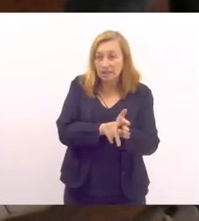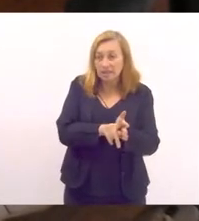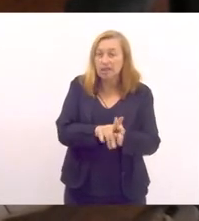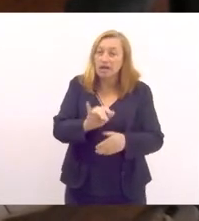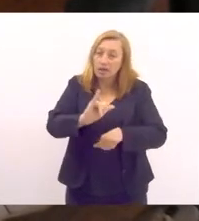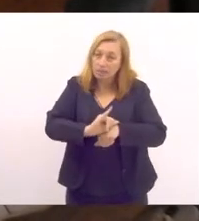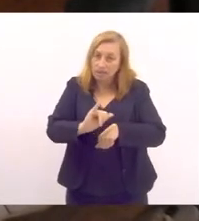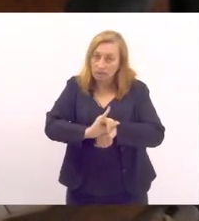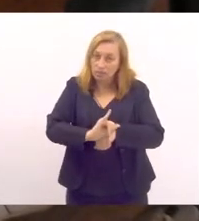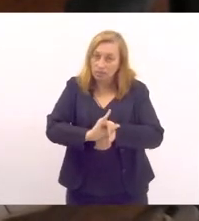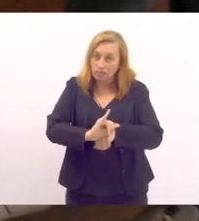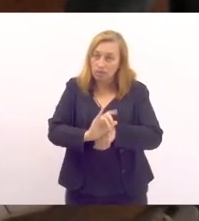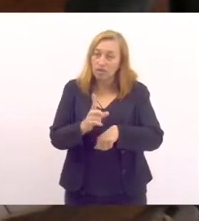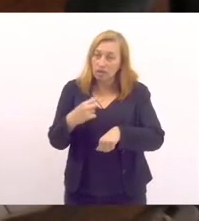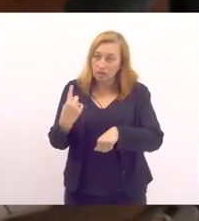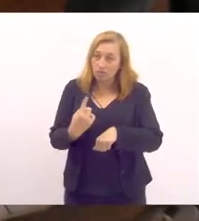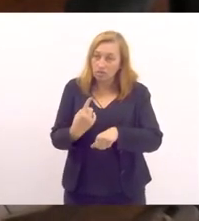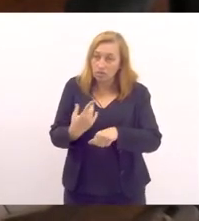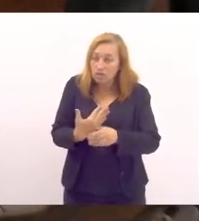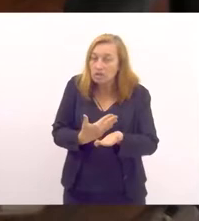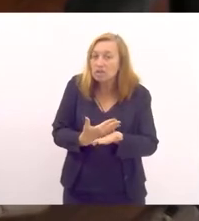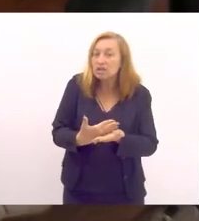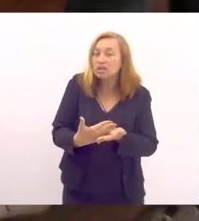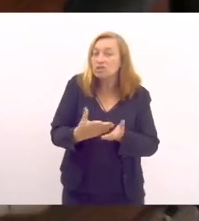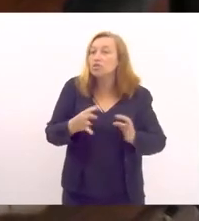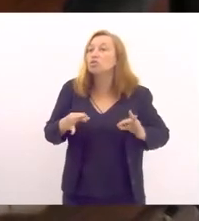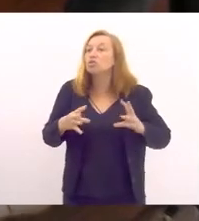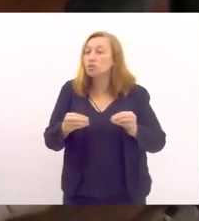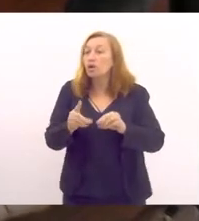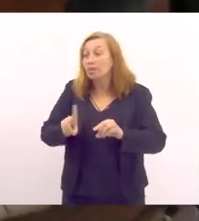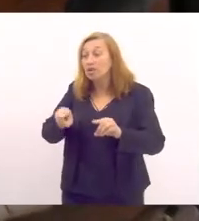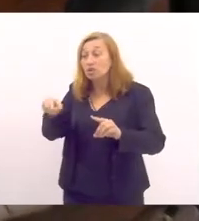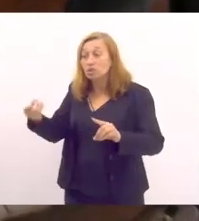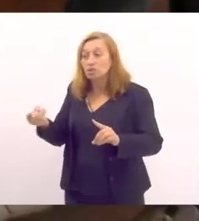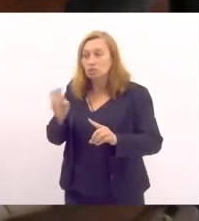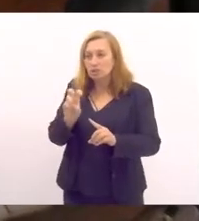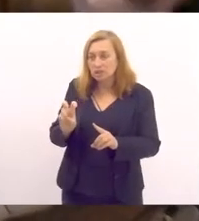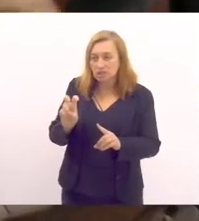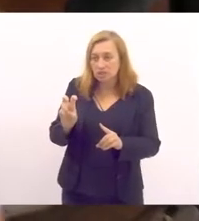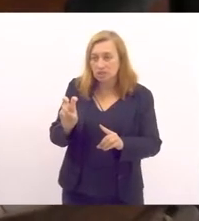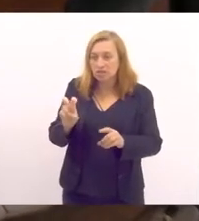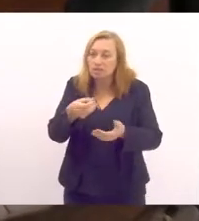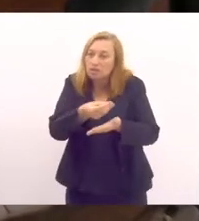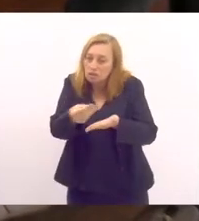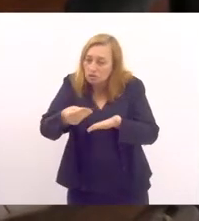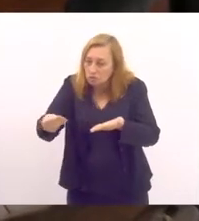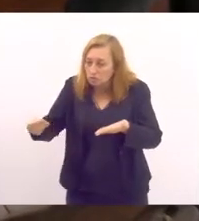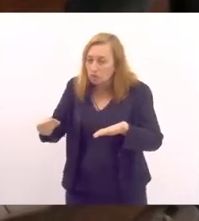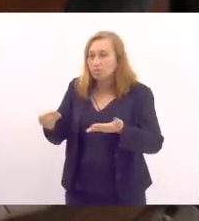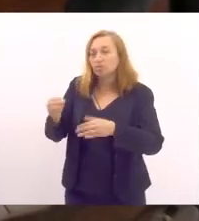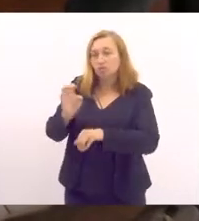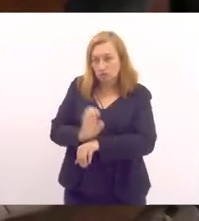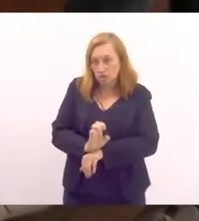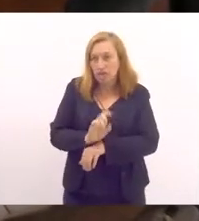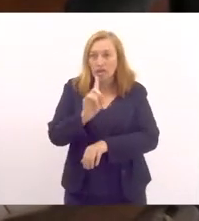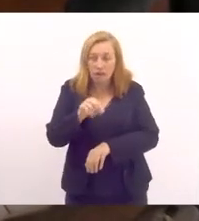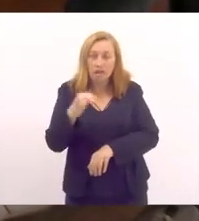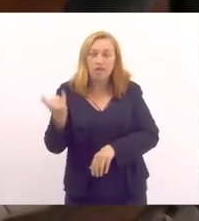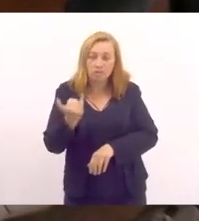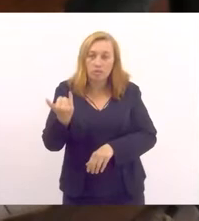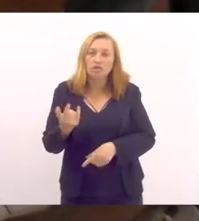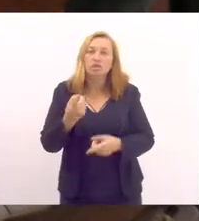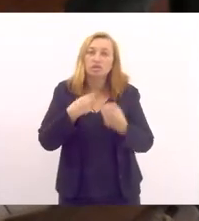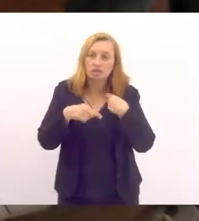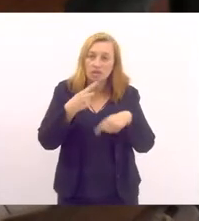Ela é a nossa porta de entrada, né? Mas que os outros R$5 sejam distribuídos pelo Estado. Essa é a nossa